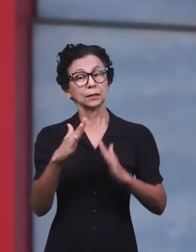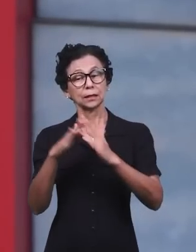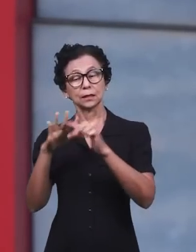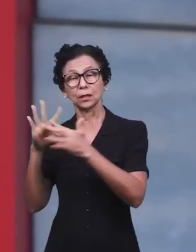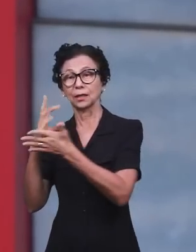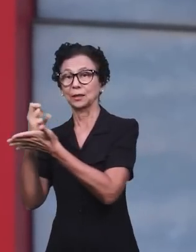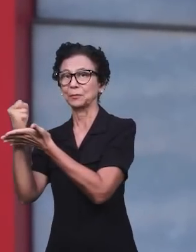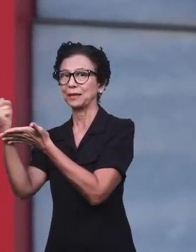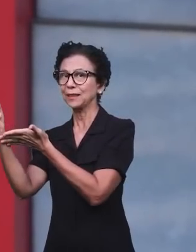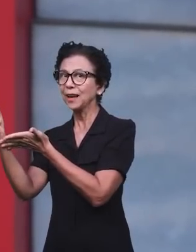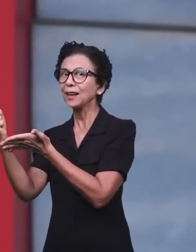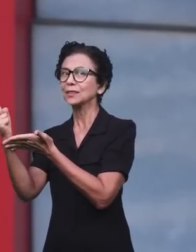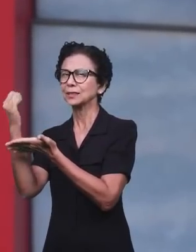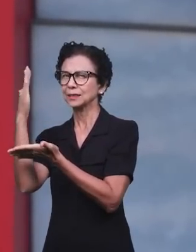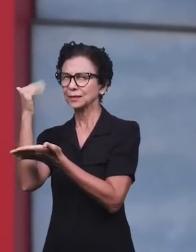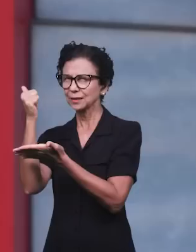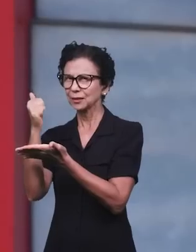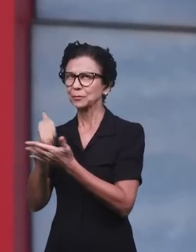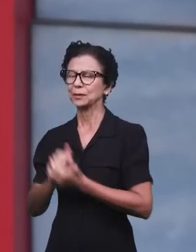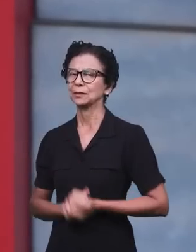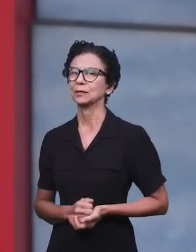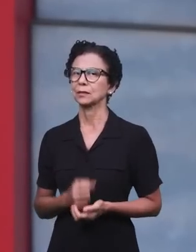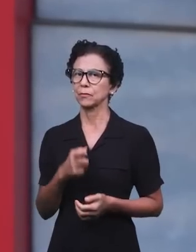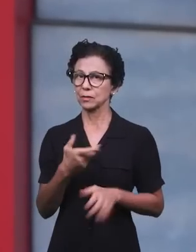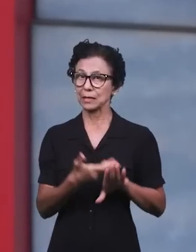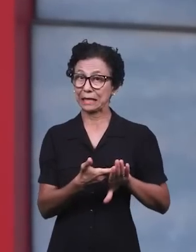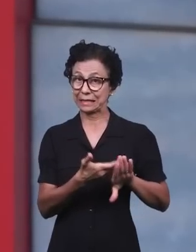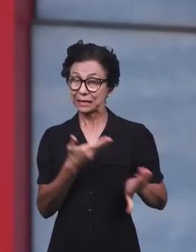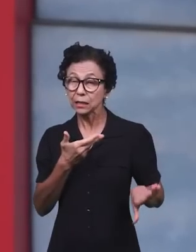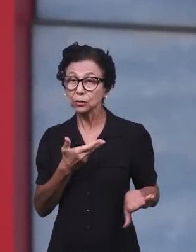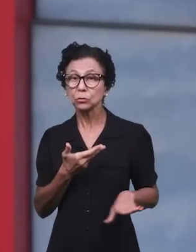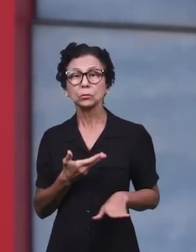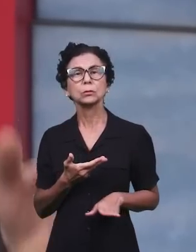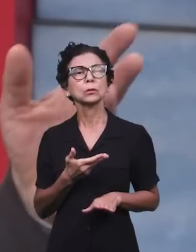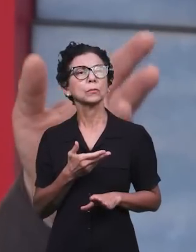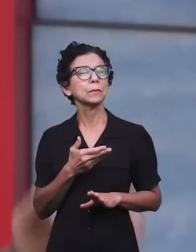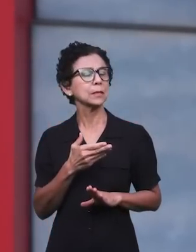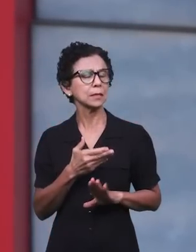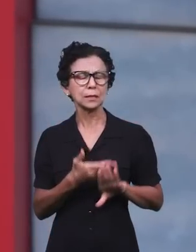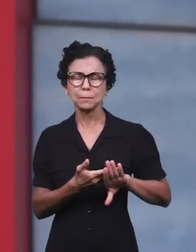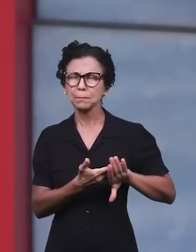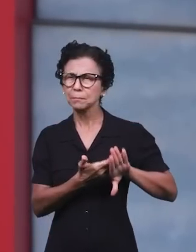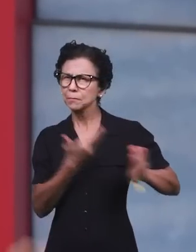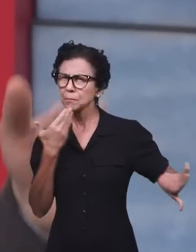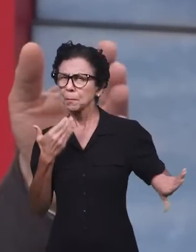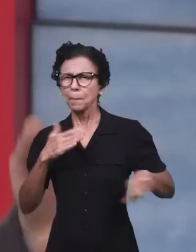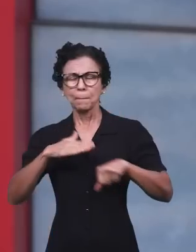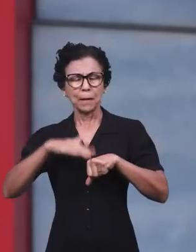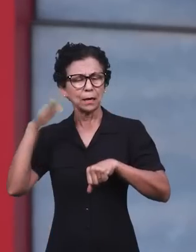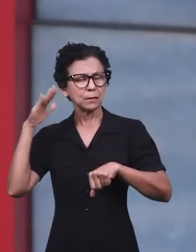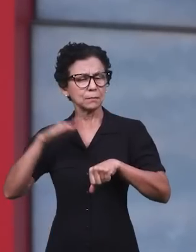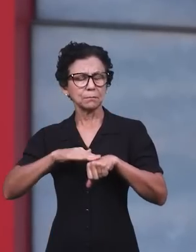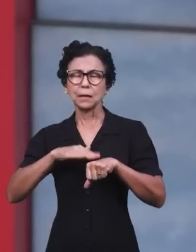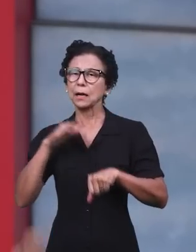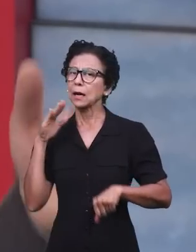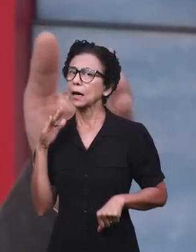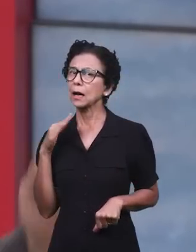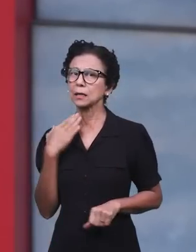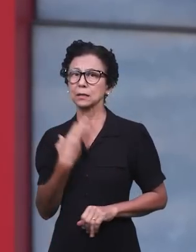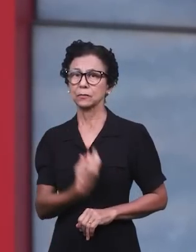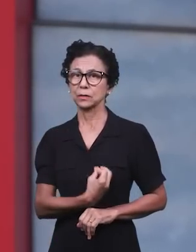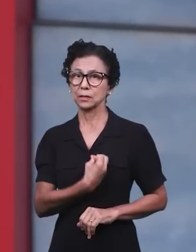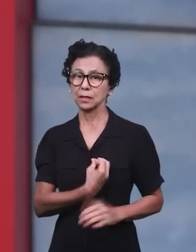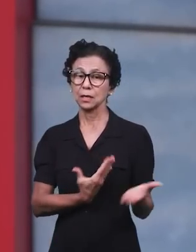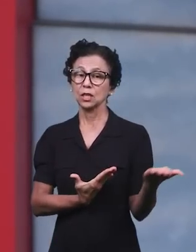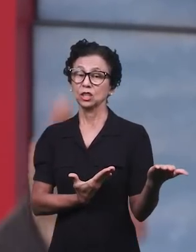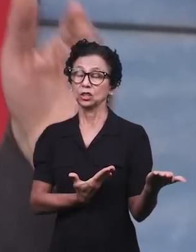com ele na glória. Então, quem é aquele que é santo, santifique-se ainda. Você é jovem, busque mais o Senhor, consagre a sua vida,